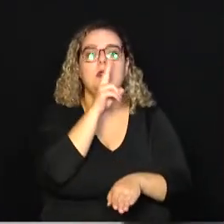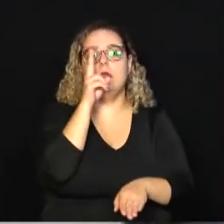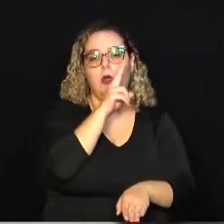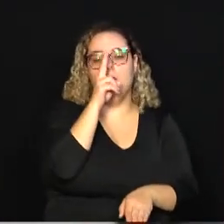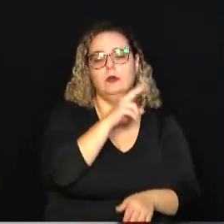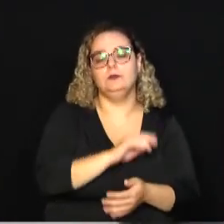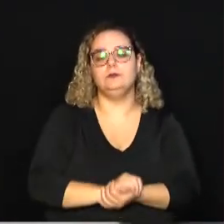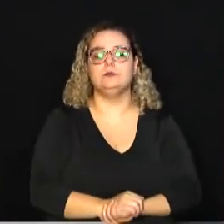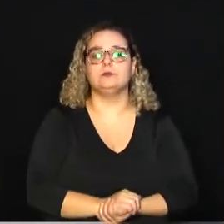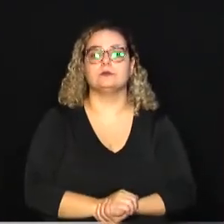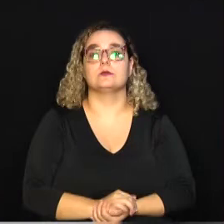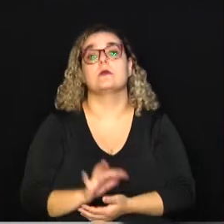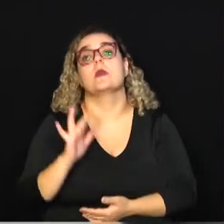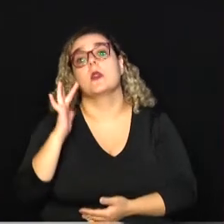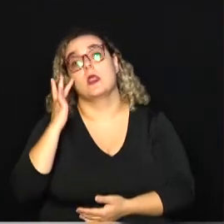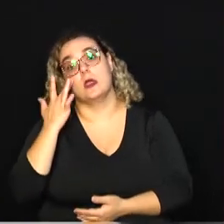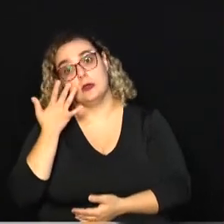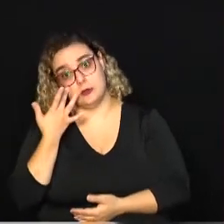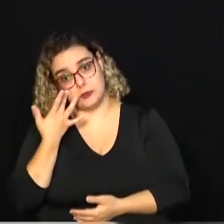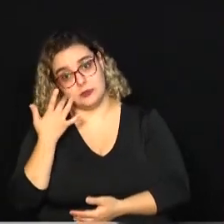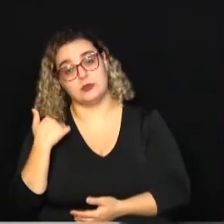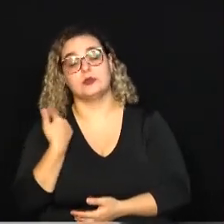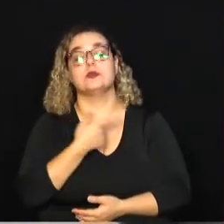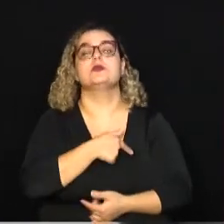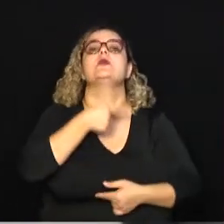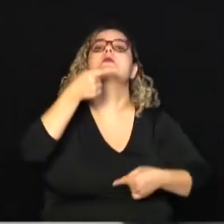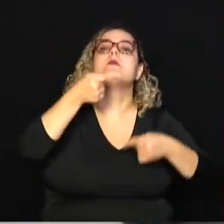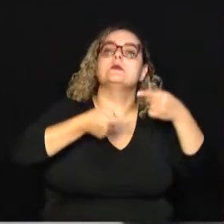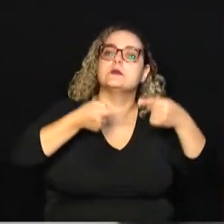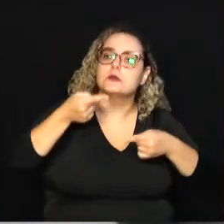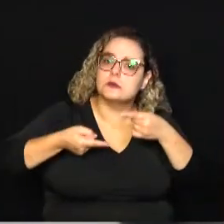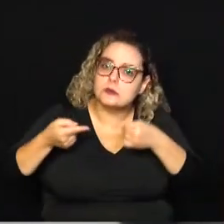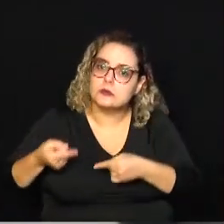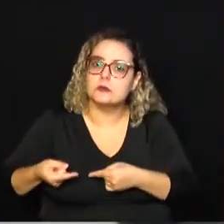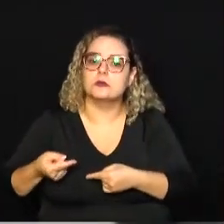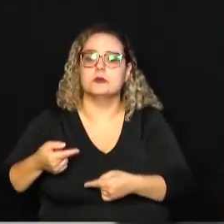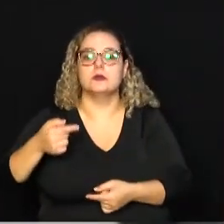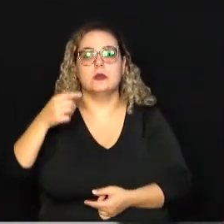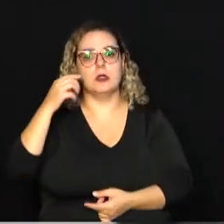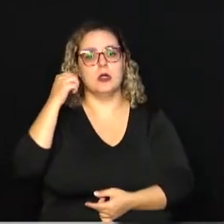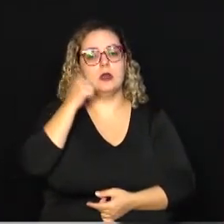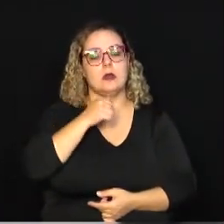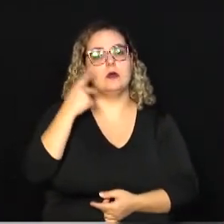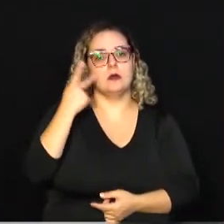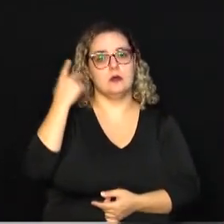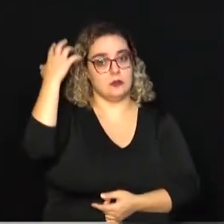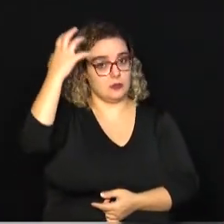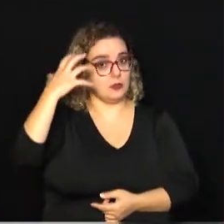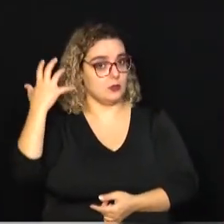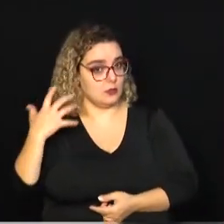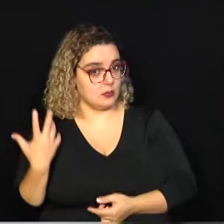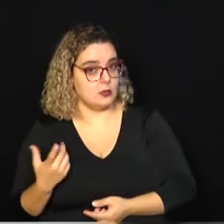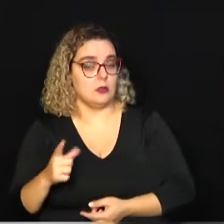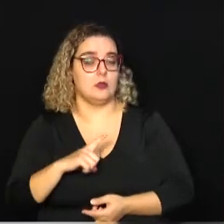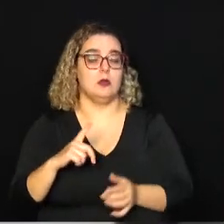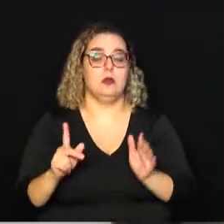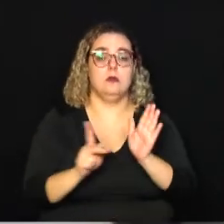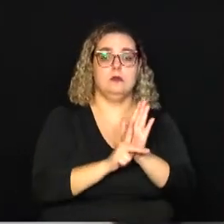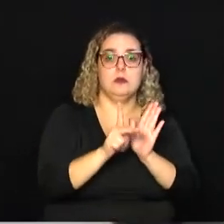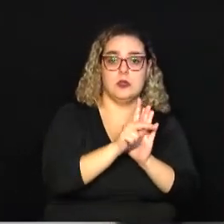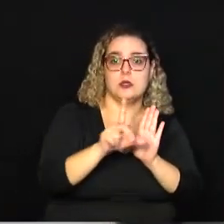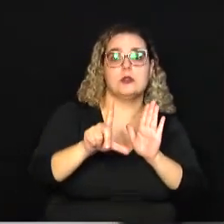Acho que isso é parte das medidas que têm que ser discutidas. A Guida já falou que tem projeto de lei que trata desse assunto na